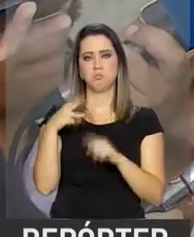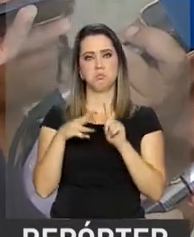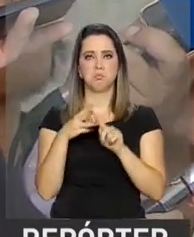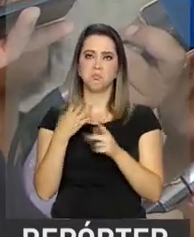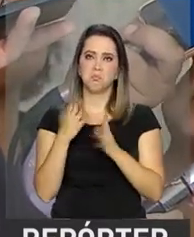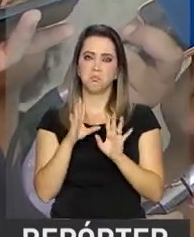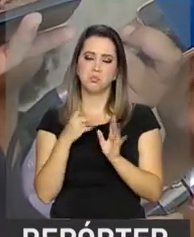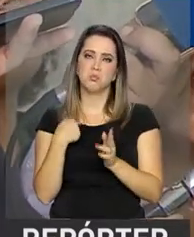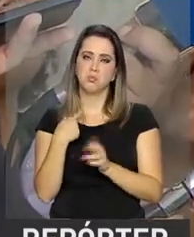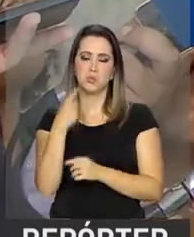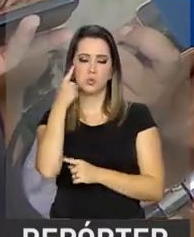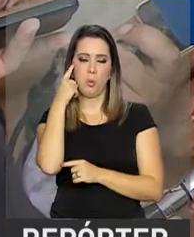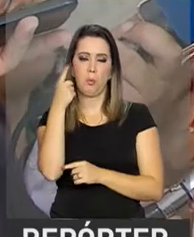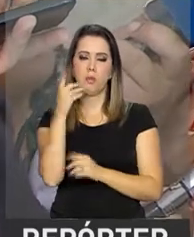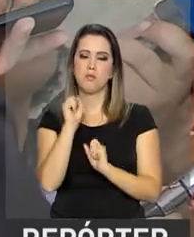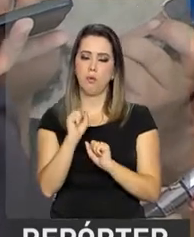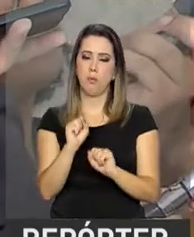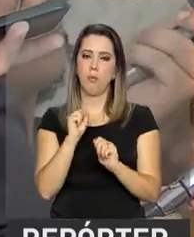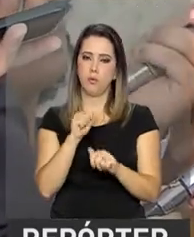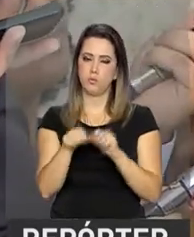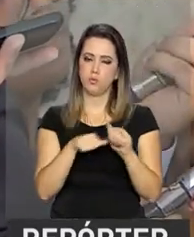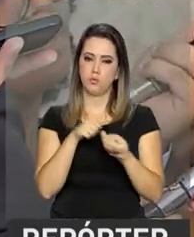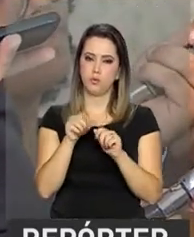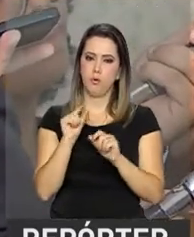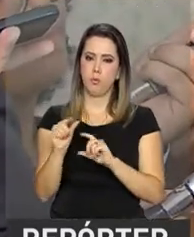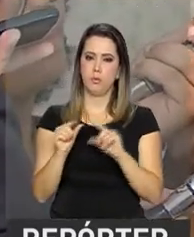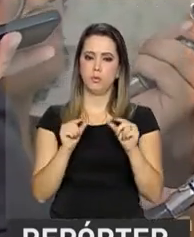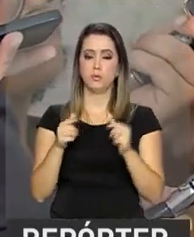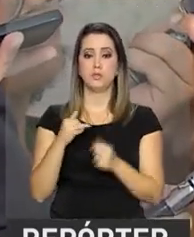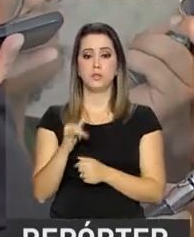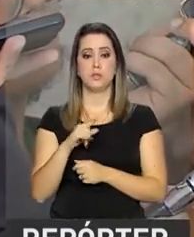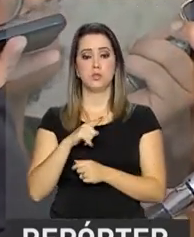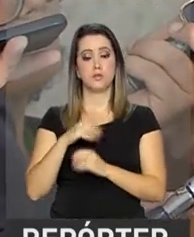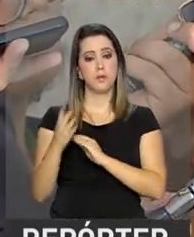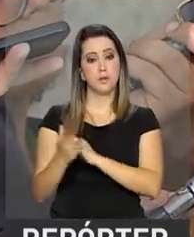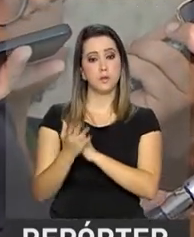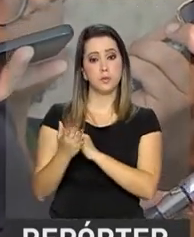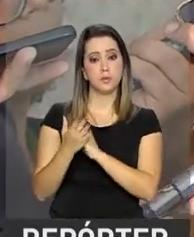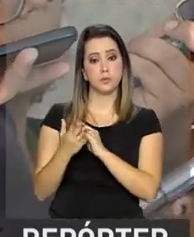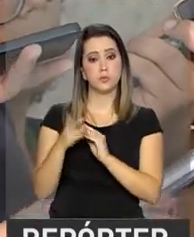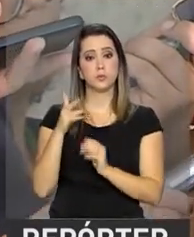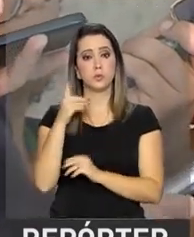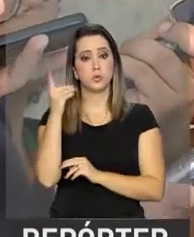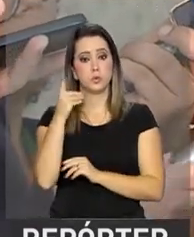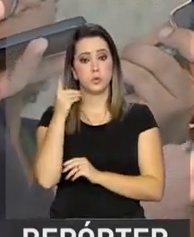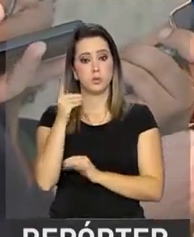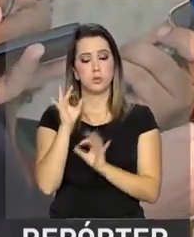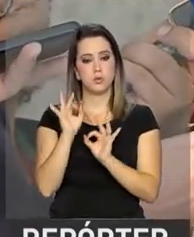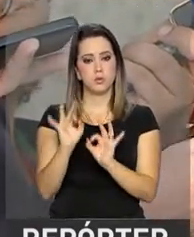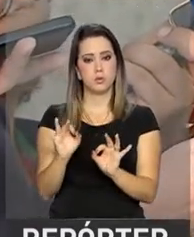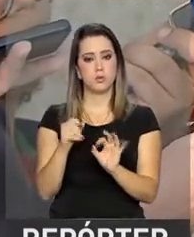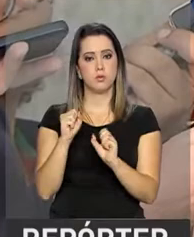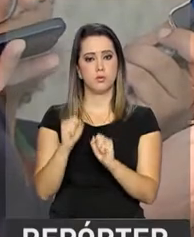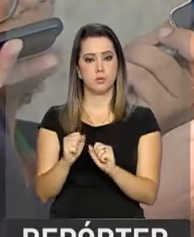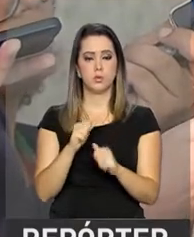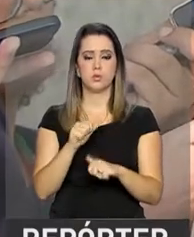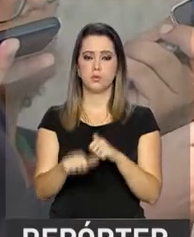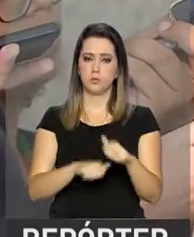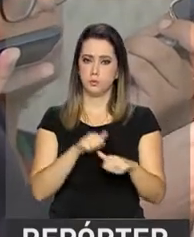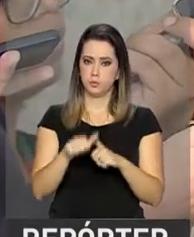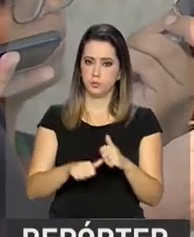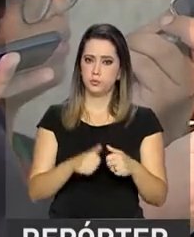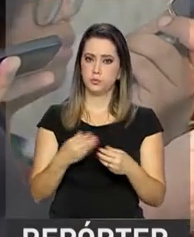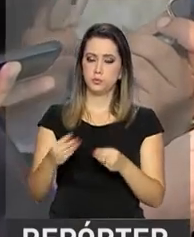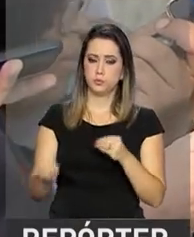me vêm agora ao pensamento e que, se tiverem um apoio parlamentar consistente, poderão sim